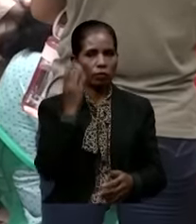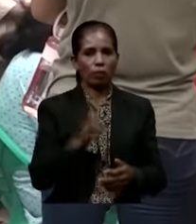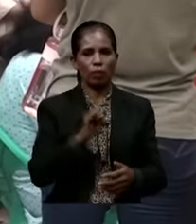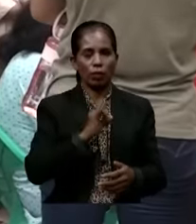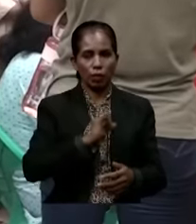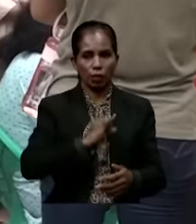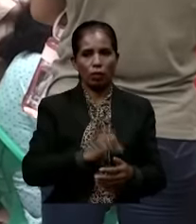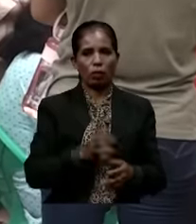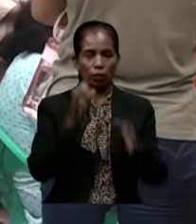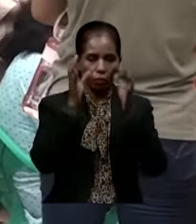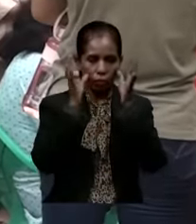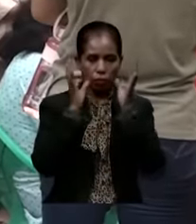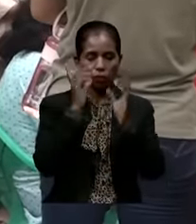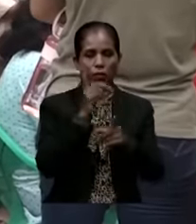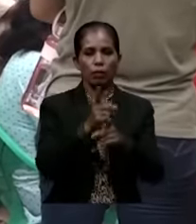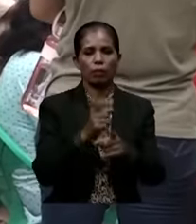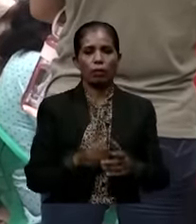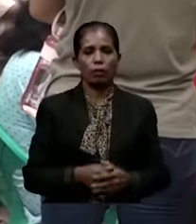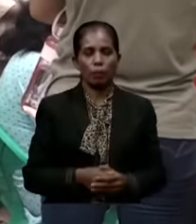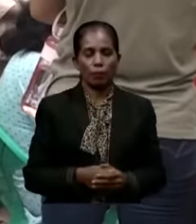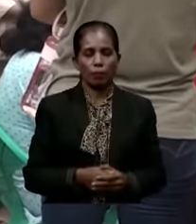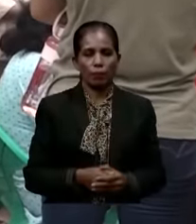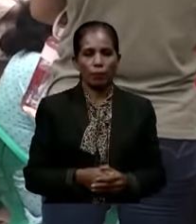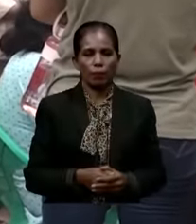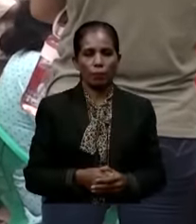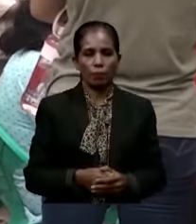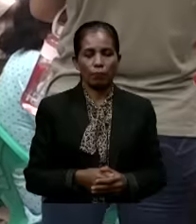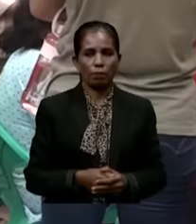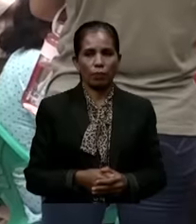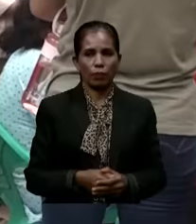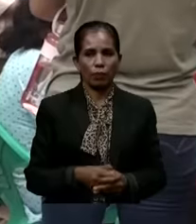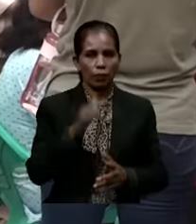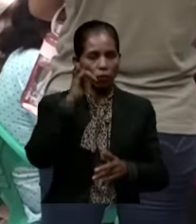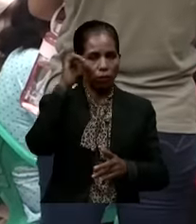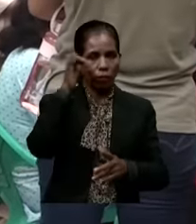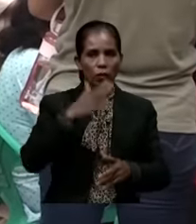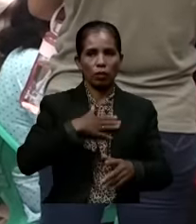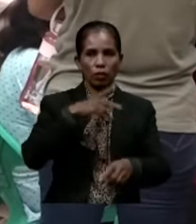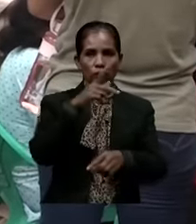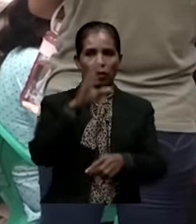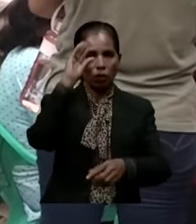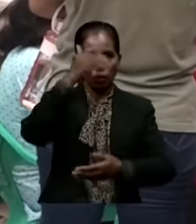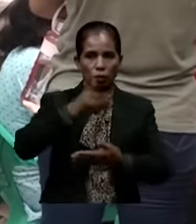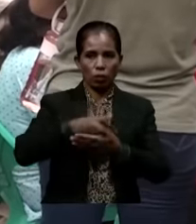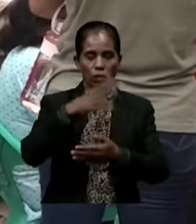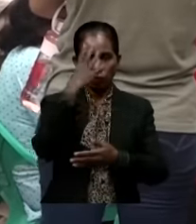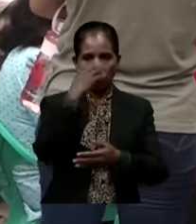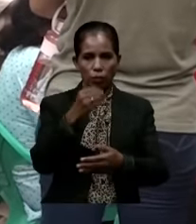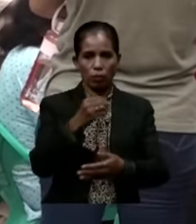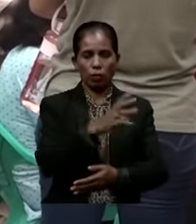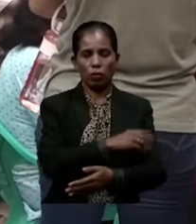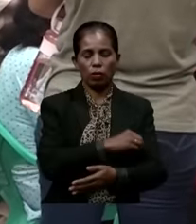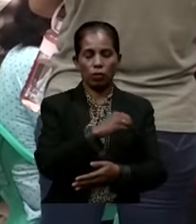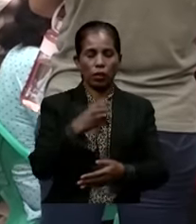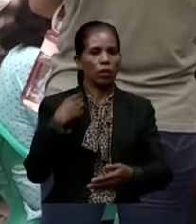amus tristilos agor be orang karena hanya uang be tuh bamos ni nera sih ni boh